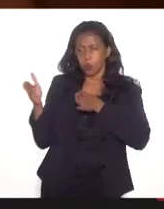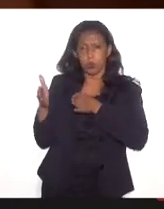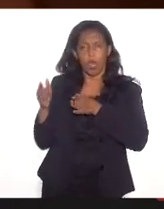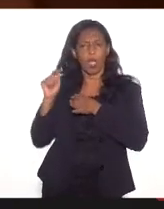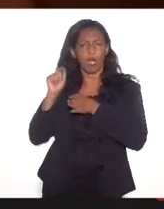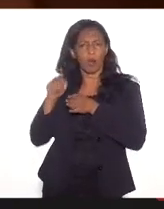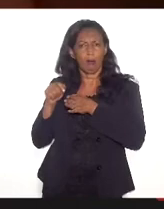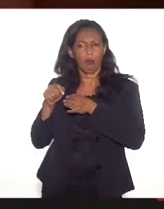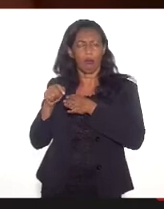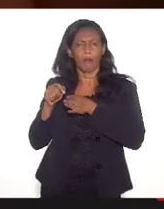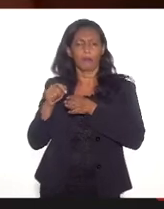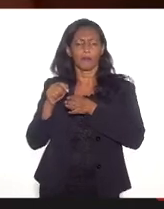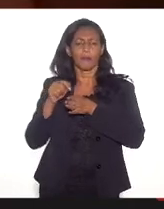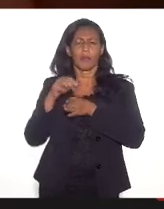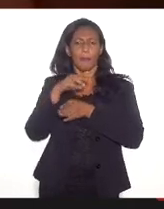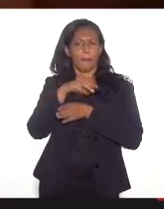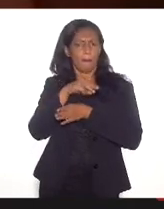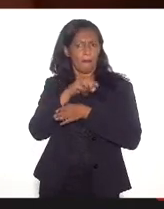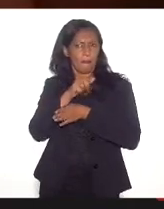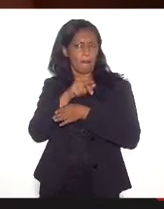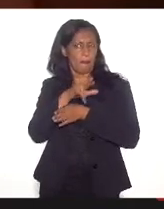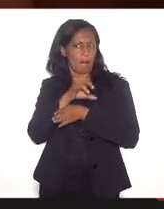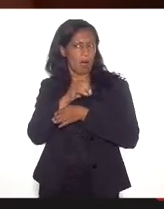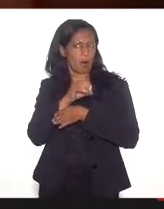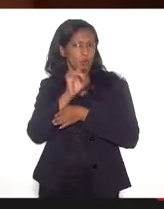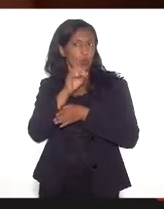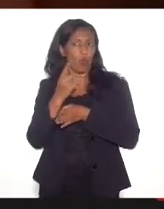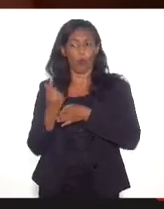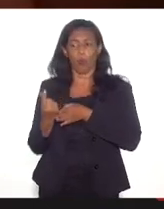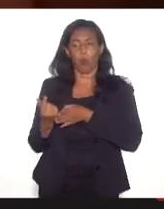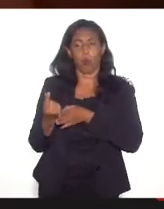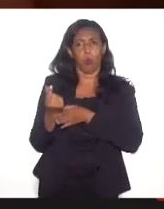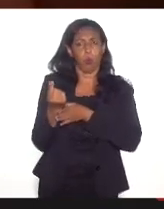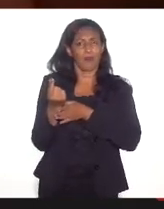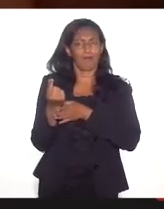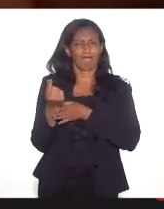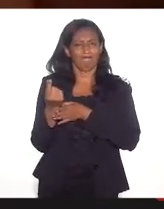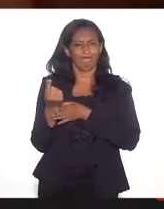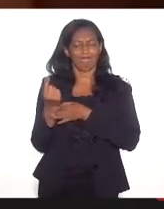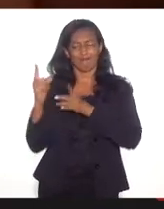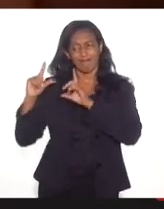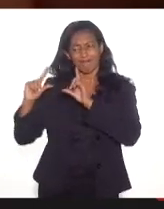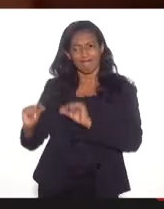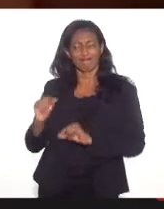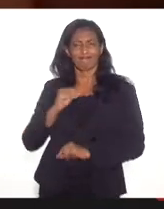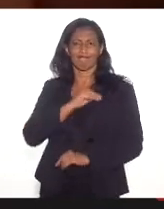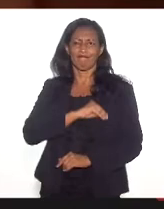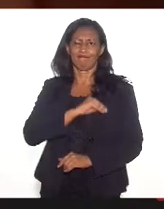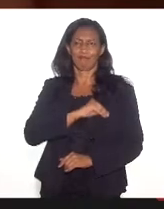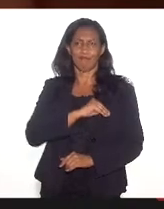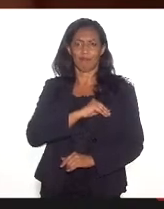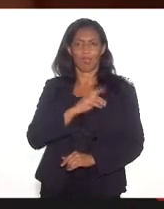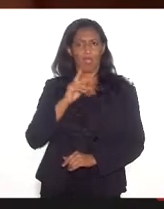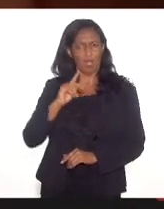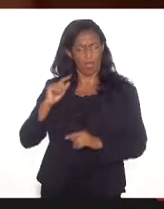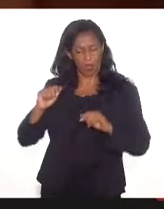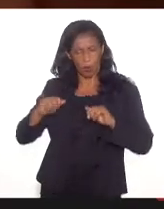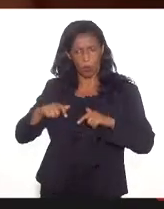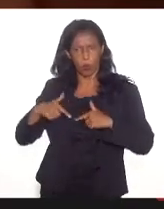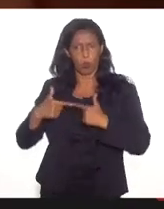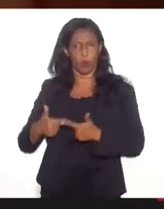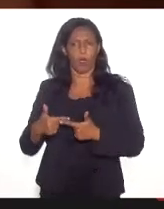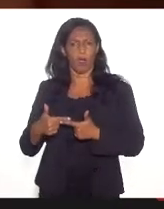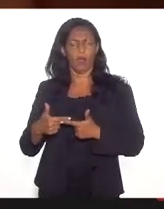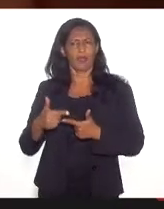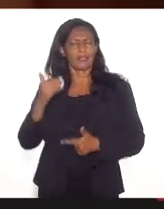querido Mauro Osório, a questão da renda, da precariedade e da baixa renda. É muito importante enfrentar esse fenômeno